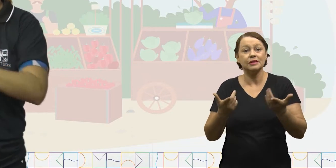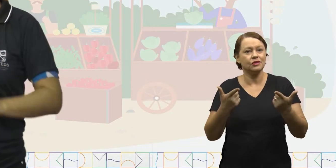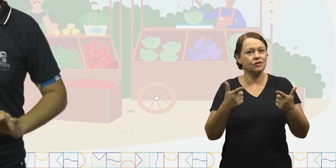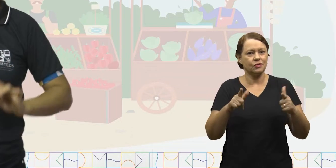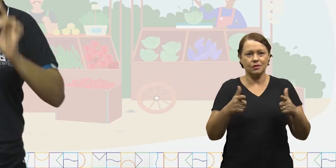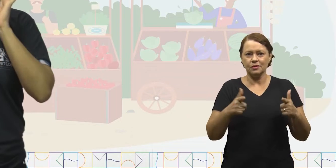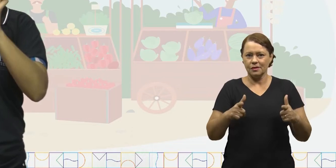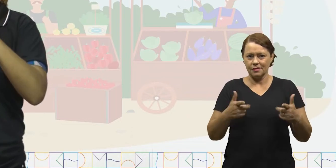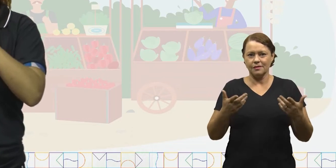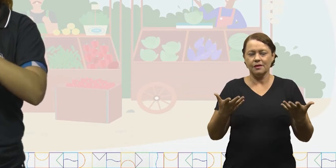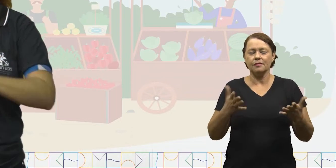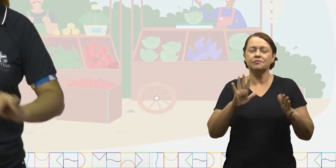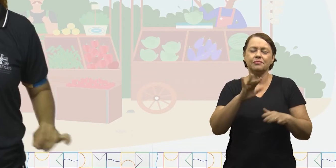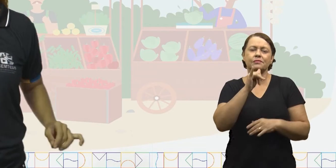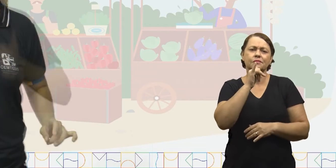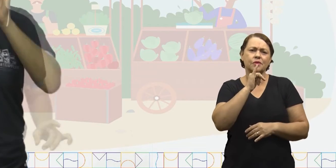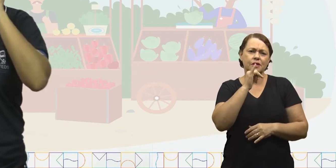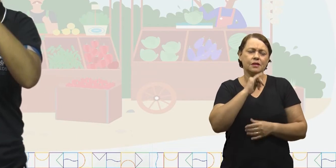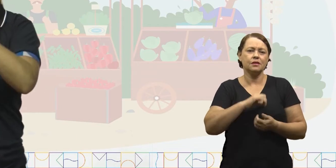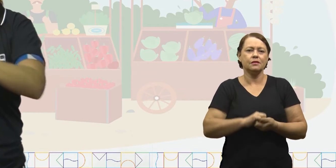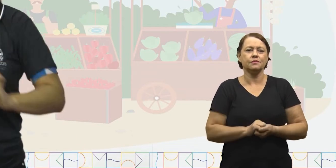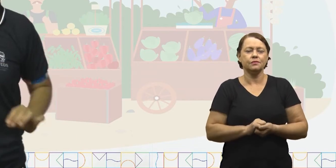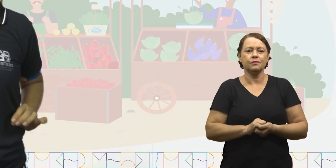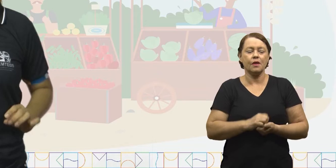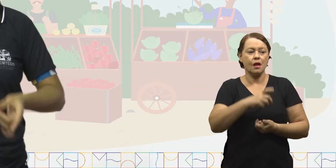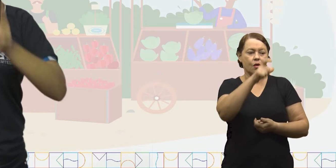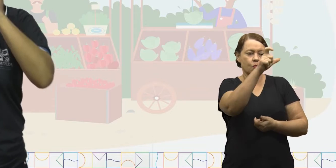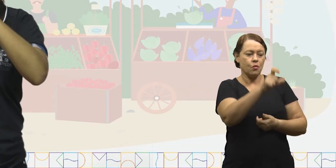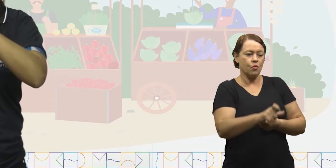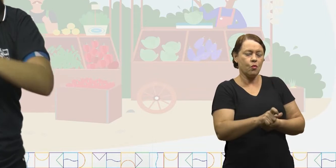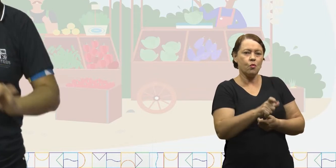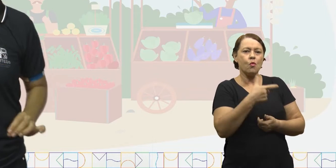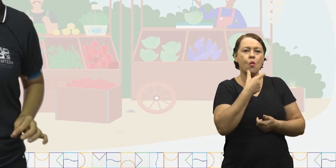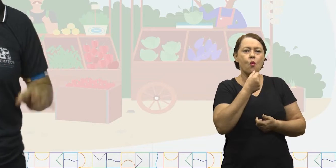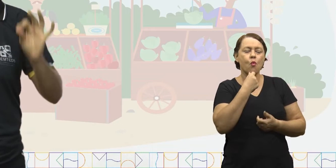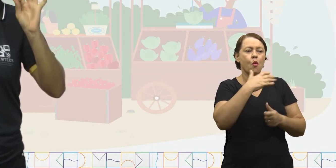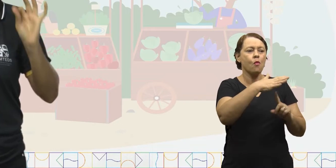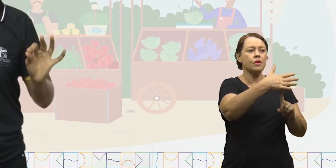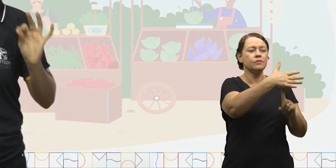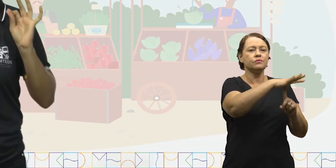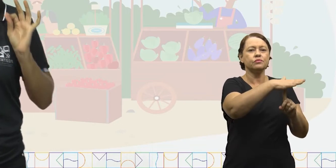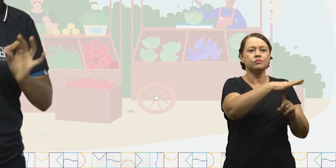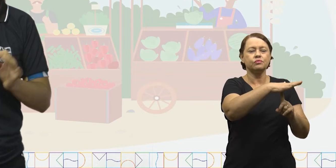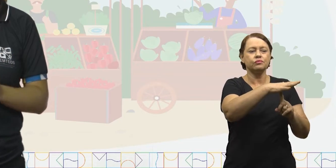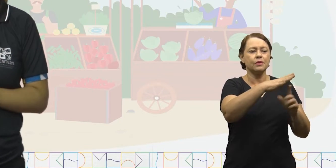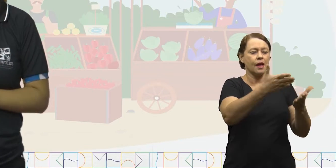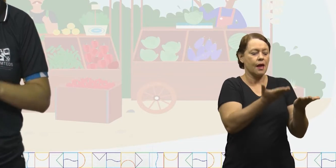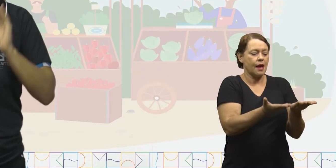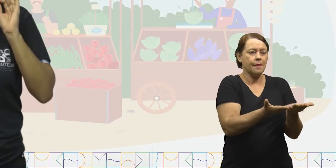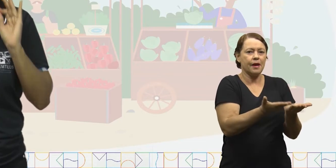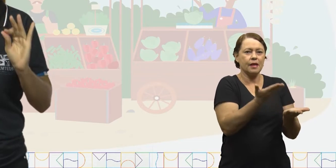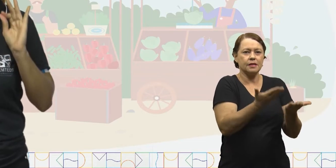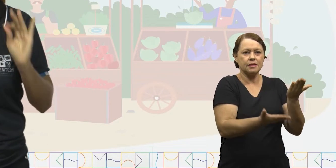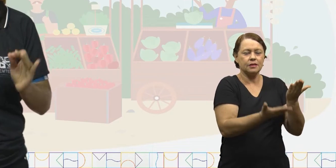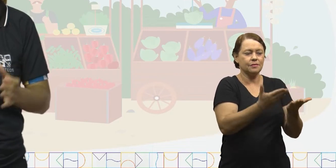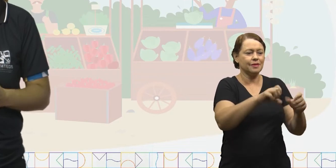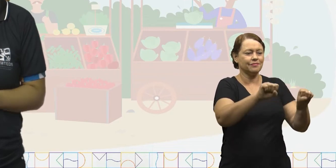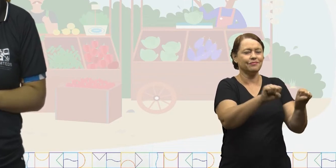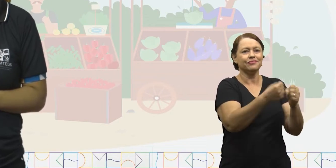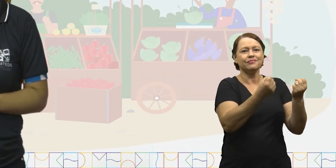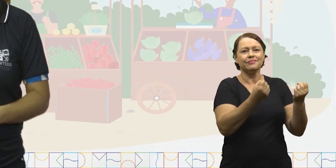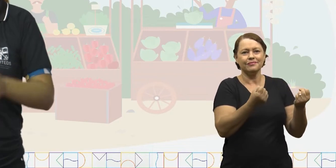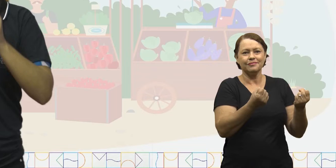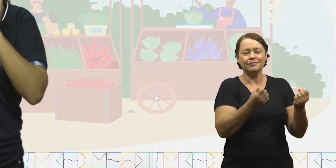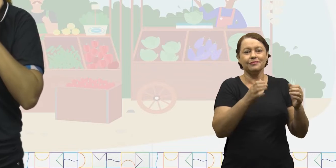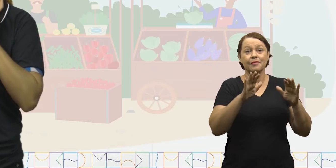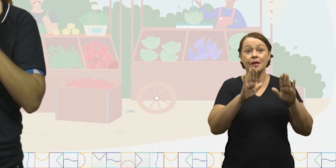para fazer essa medição. Por exemplo, um feirante teve sua balança